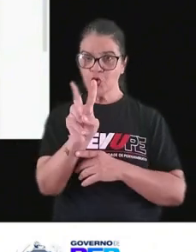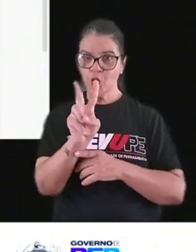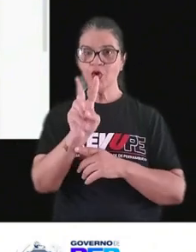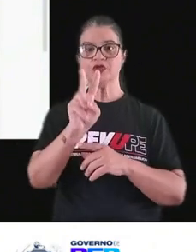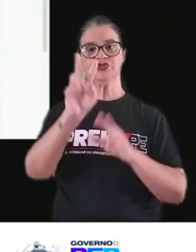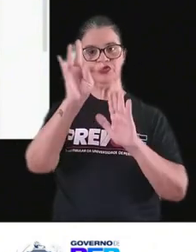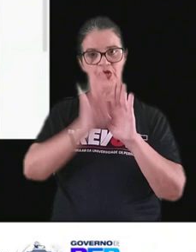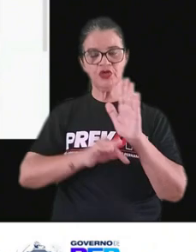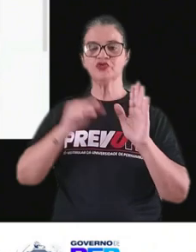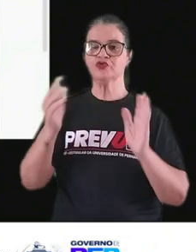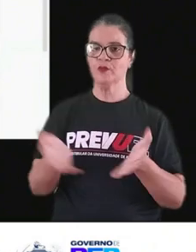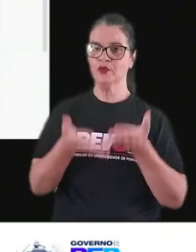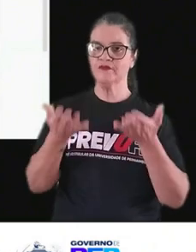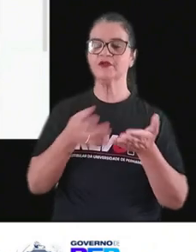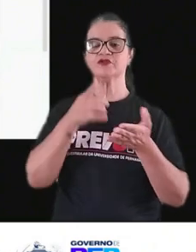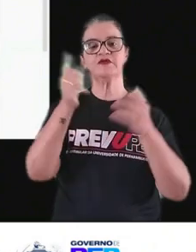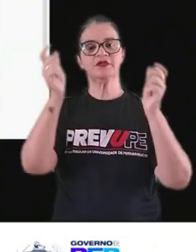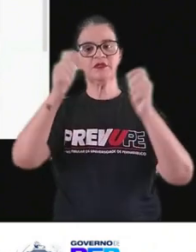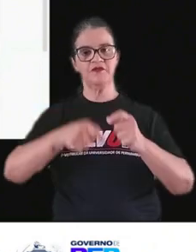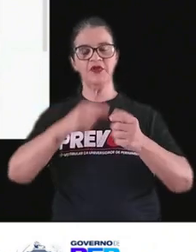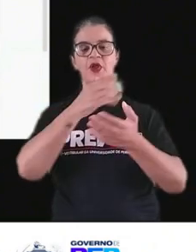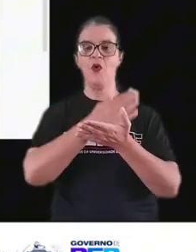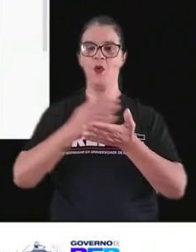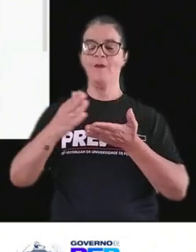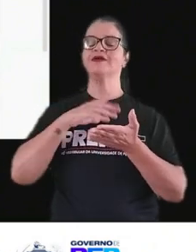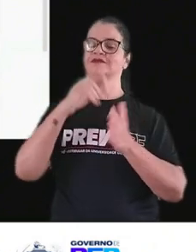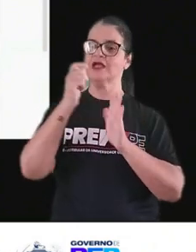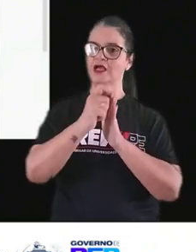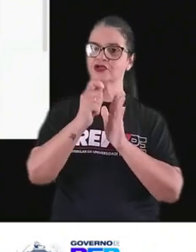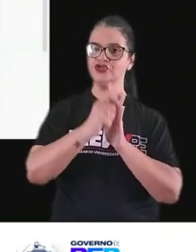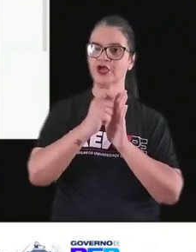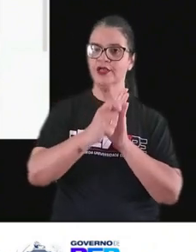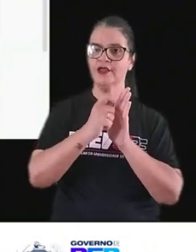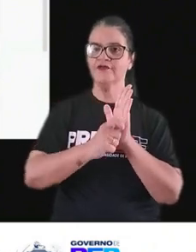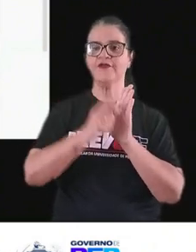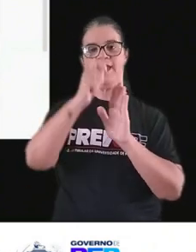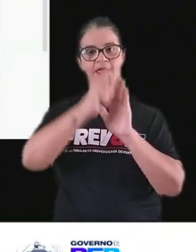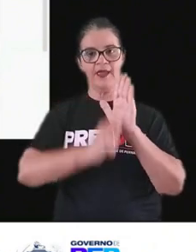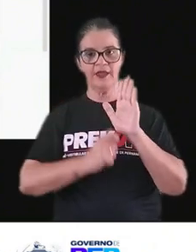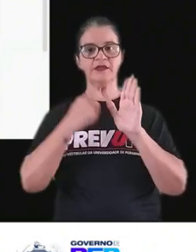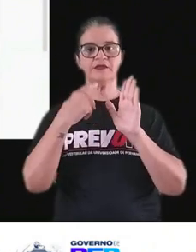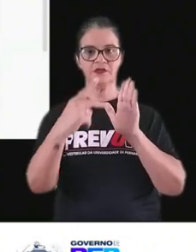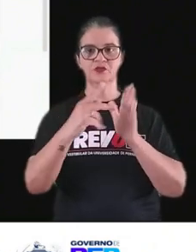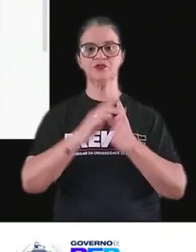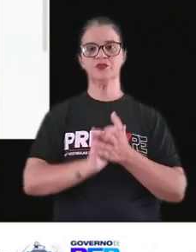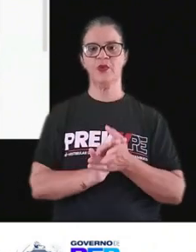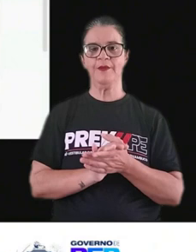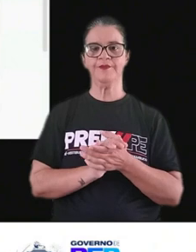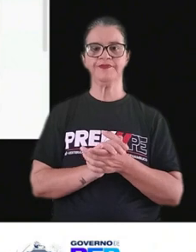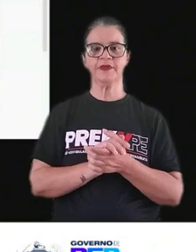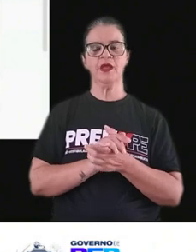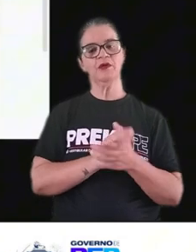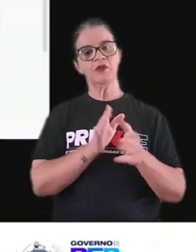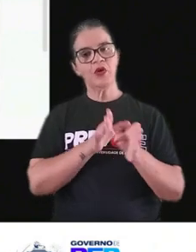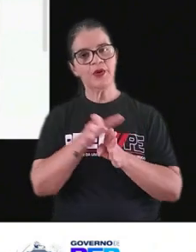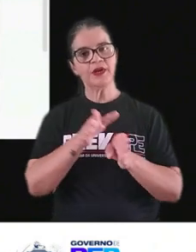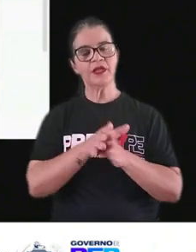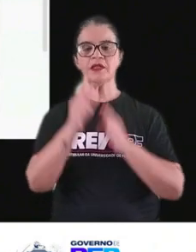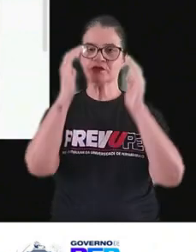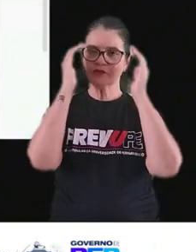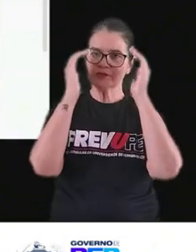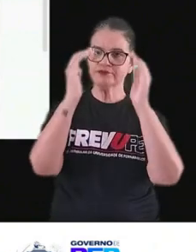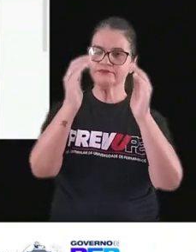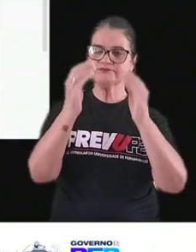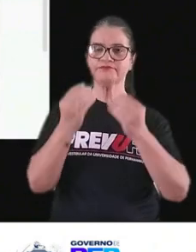textos motivadores você deveria começar a escrever a sua redação seguindo as instruções